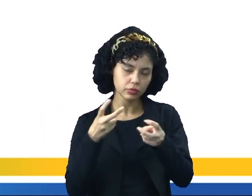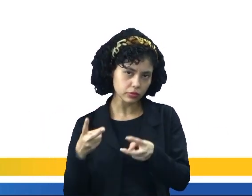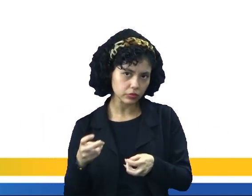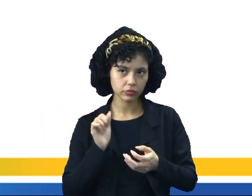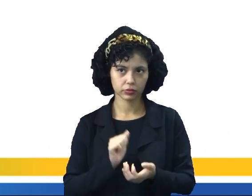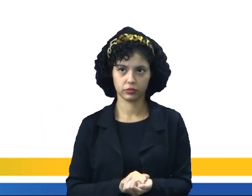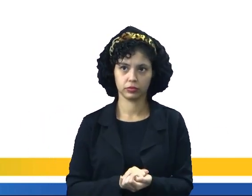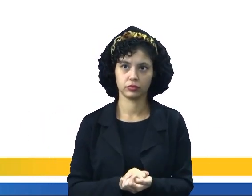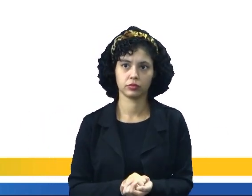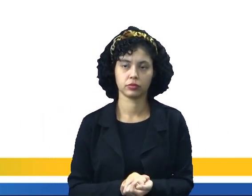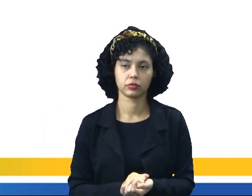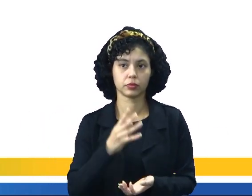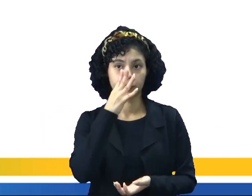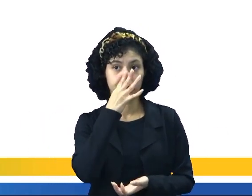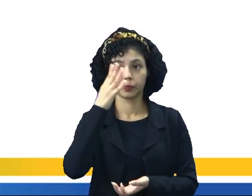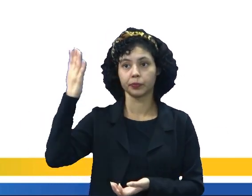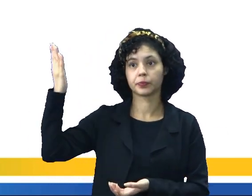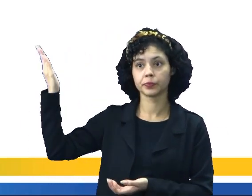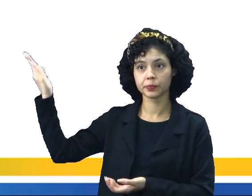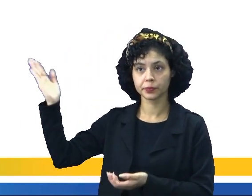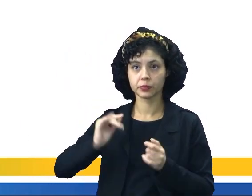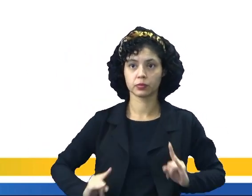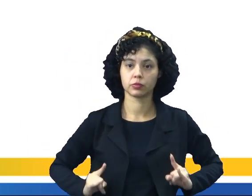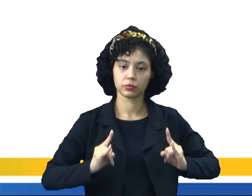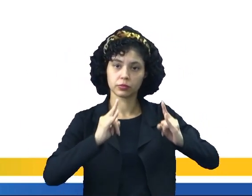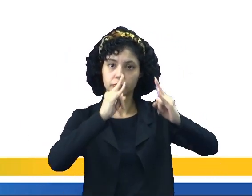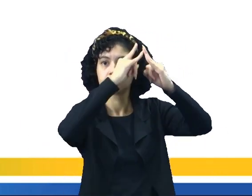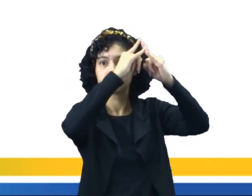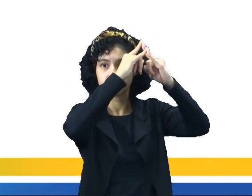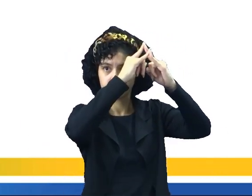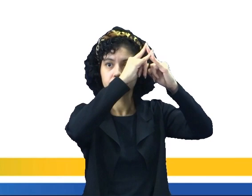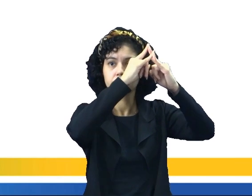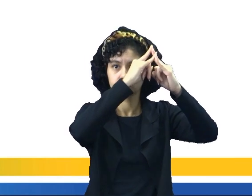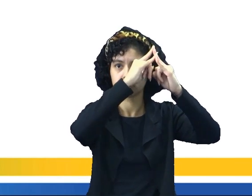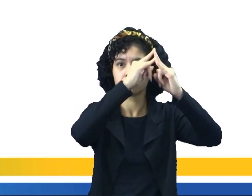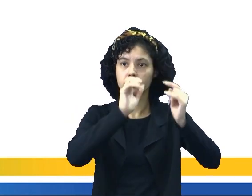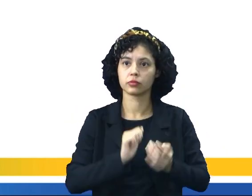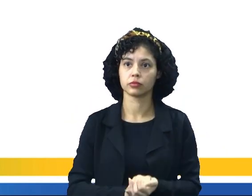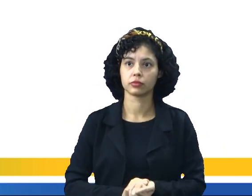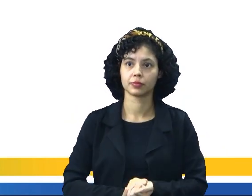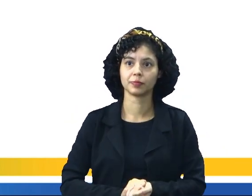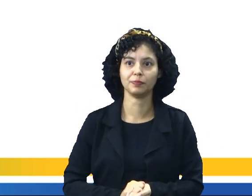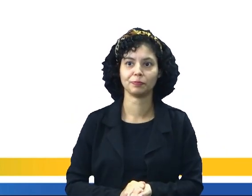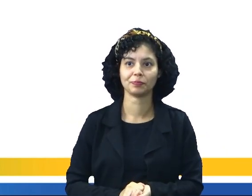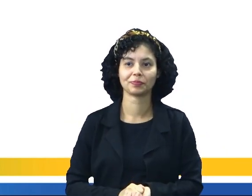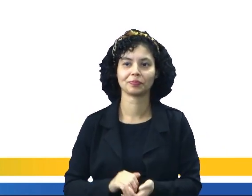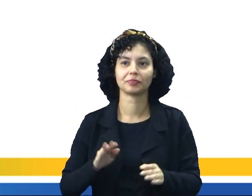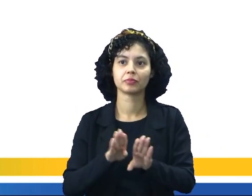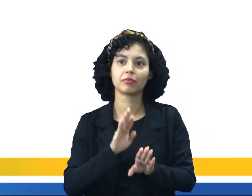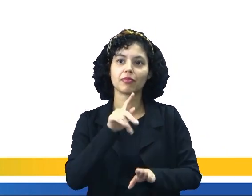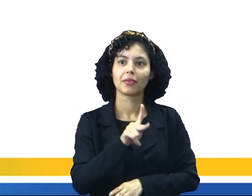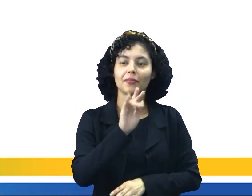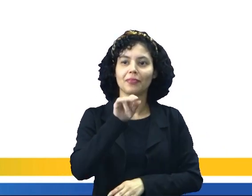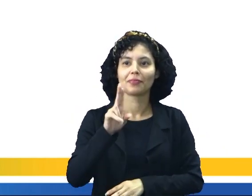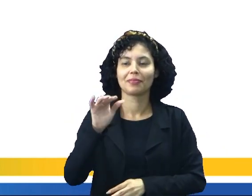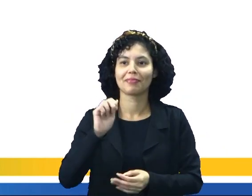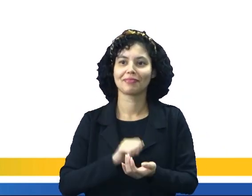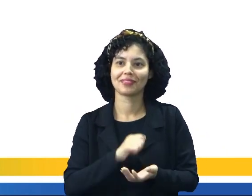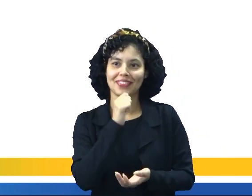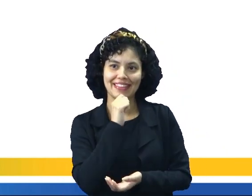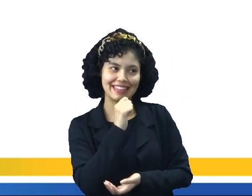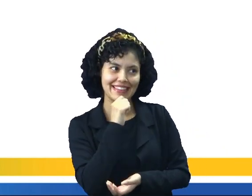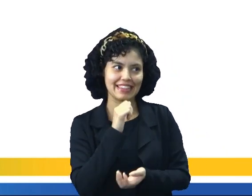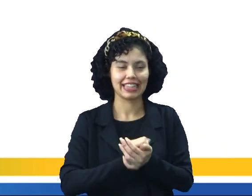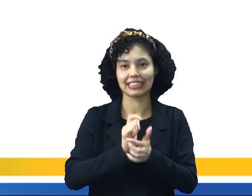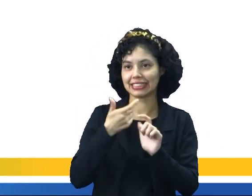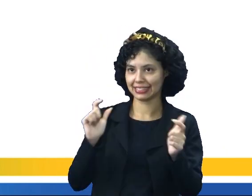Observem aí, né, uma pirâmide lá no sítio arqueológico, né, em Chichén Itzá, né, que representa